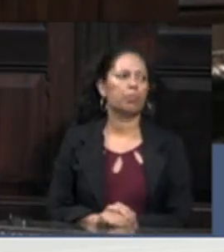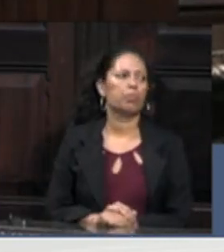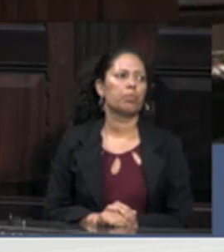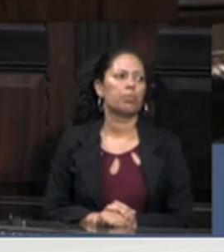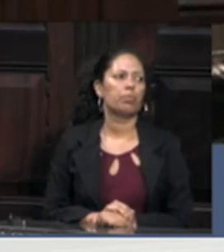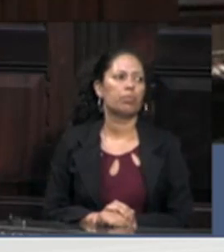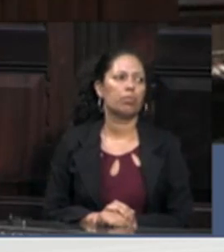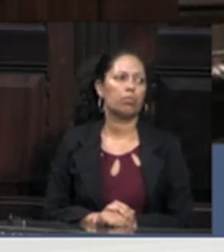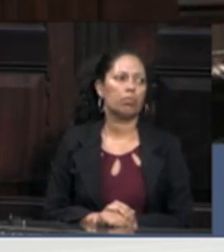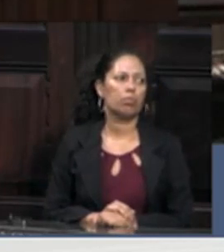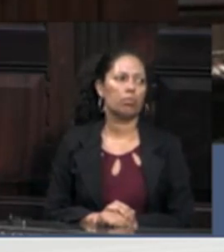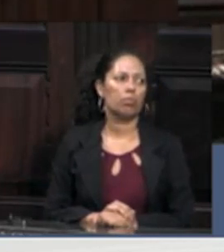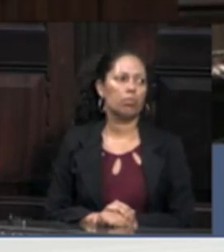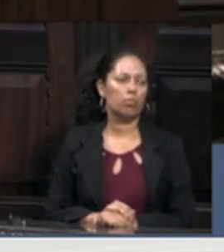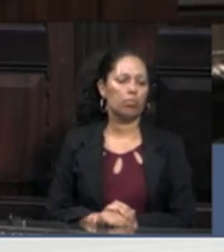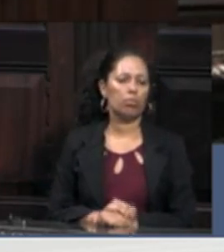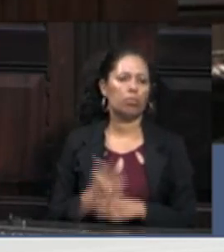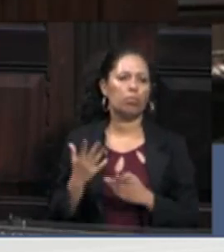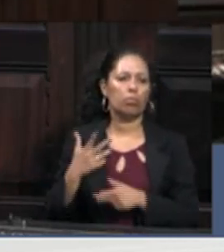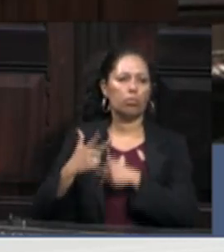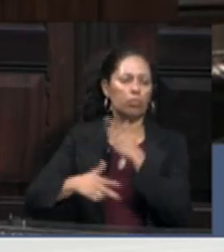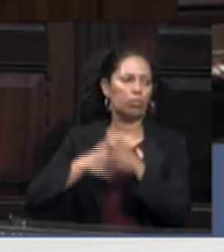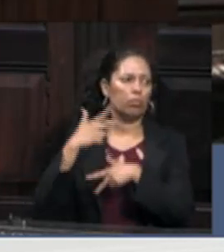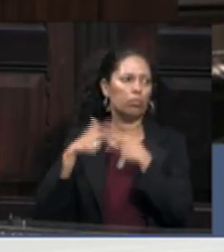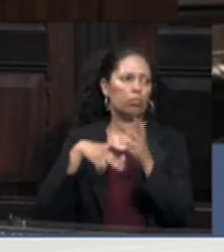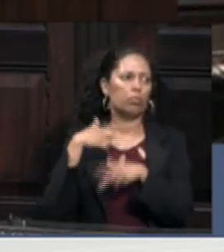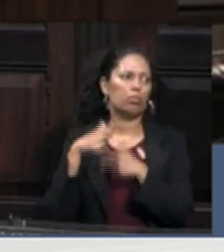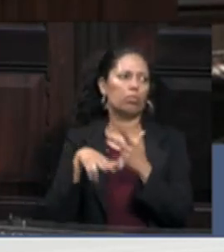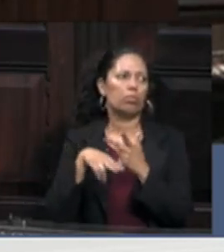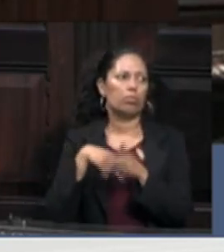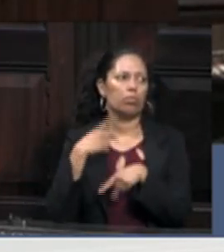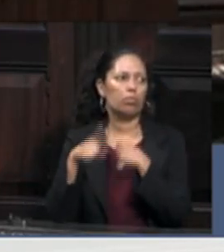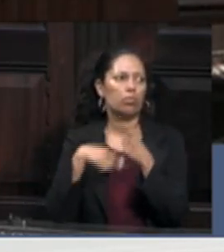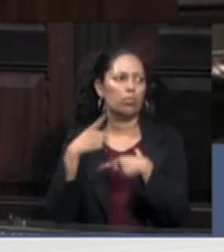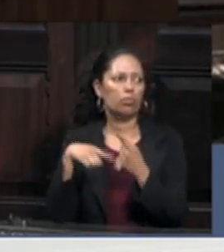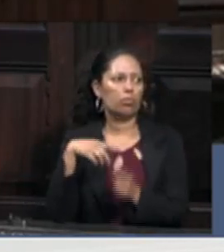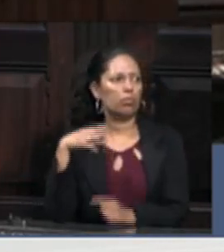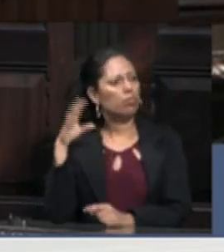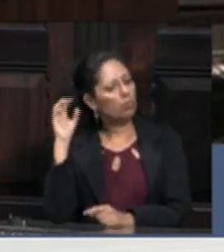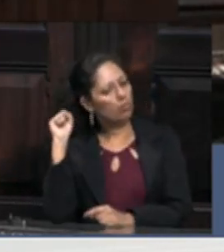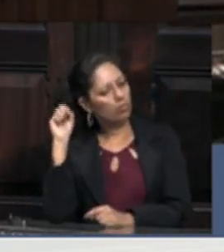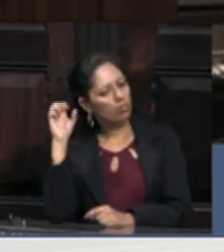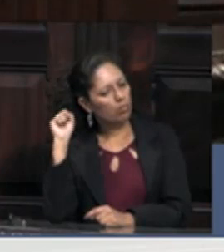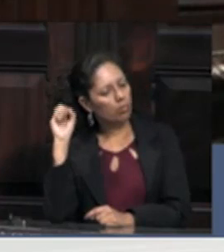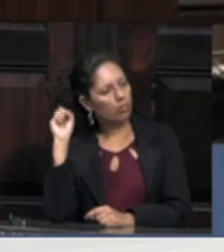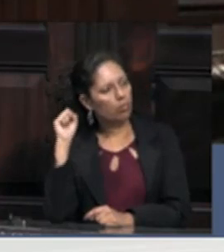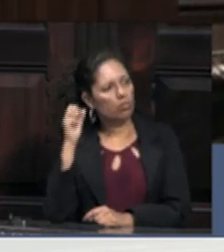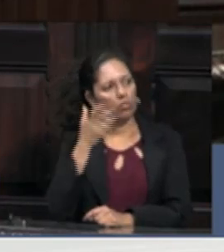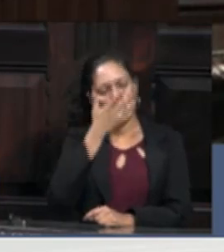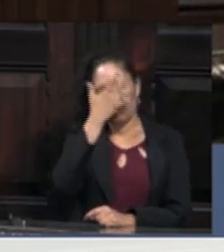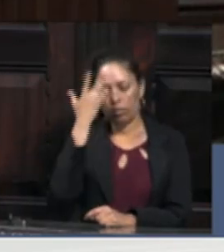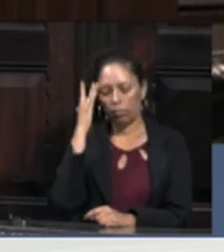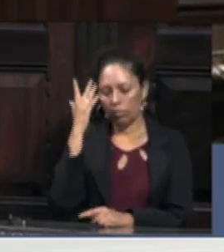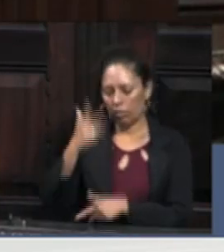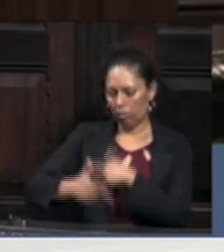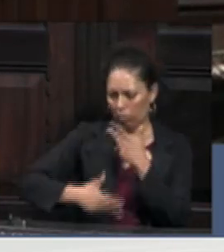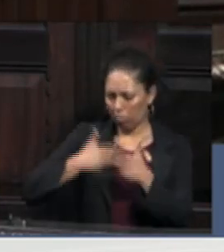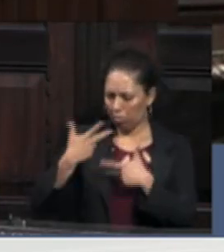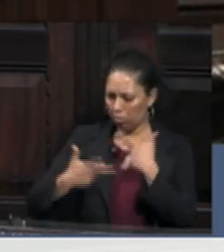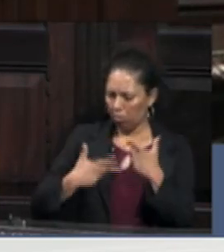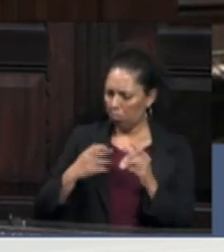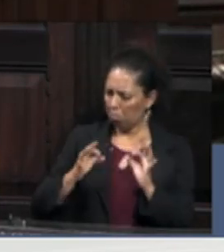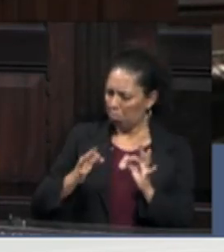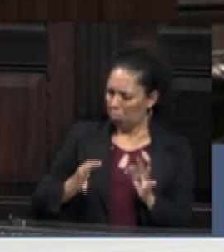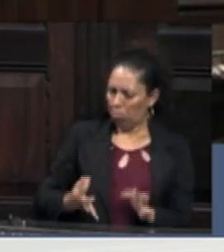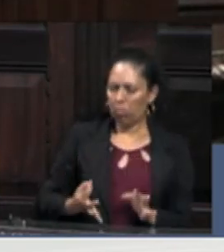E isso daí, depois de ouvir as intervenções muito bem